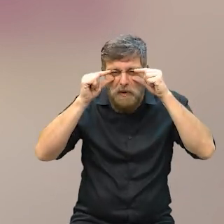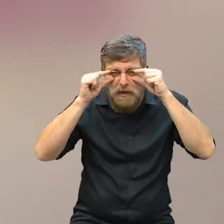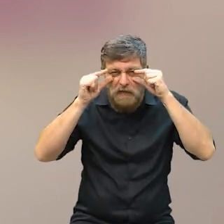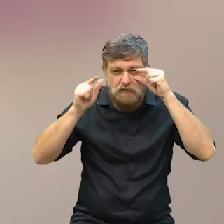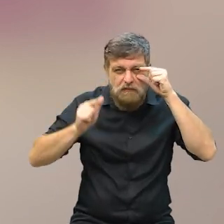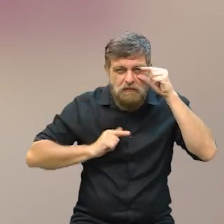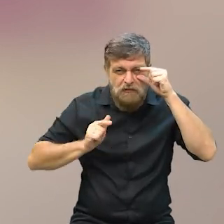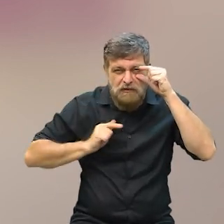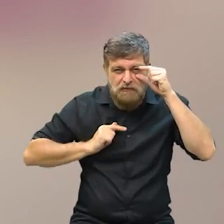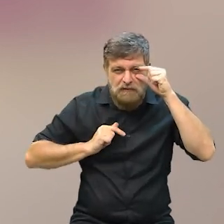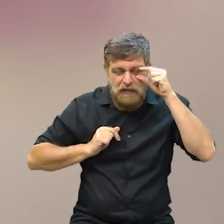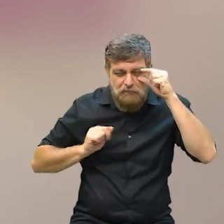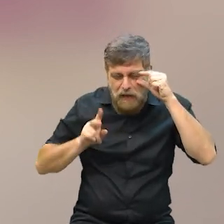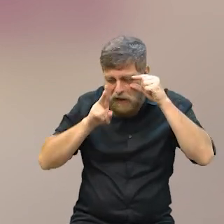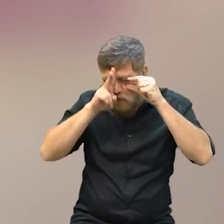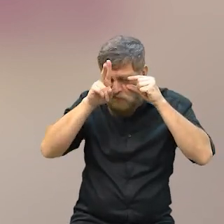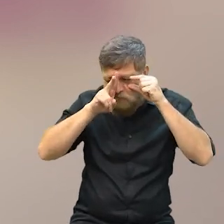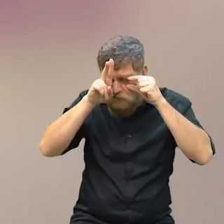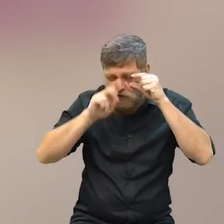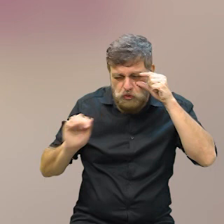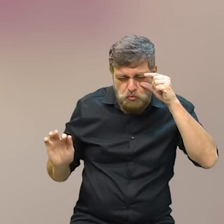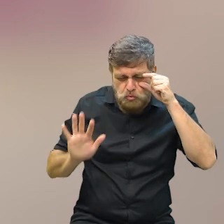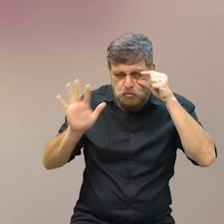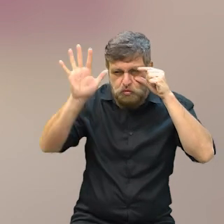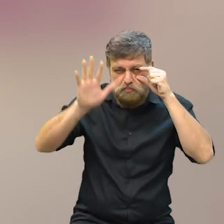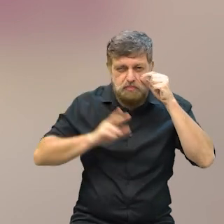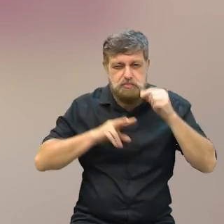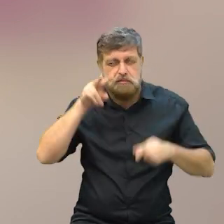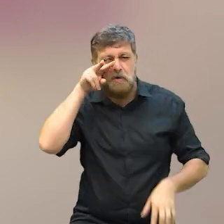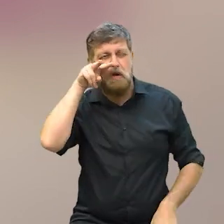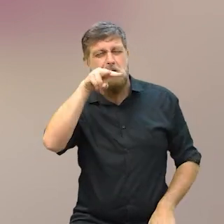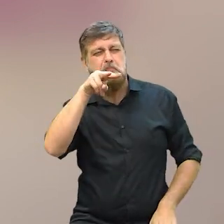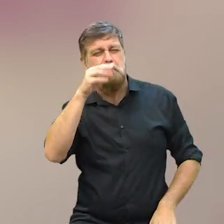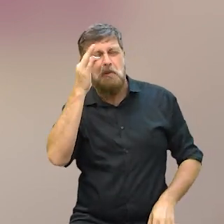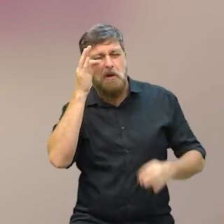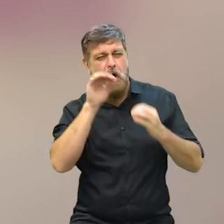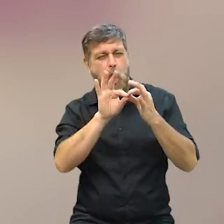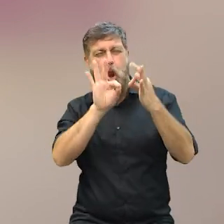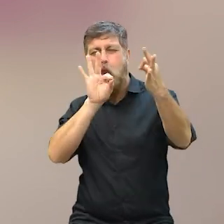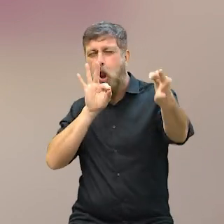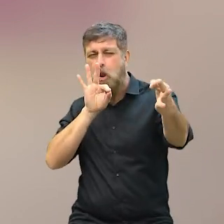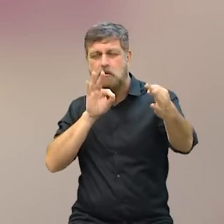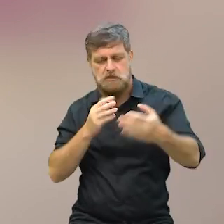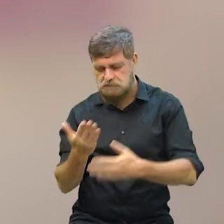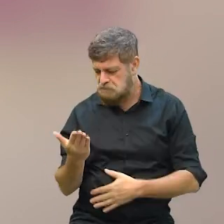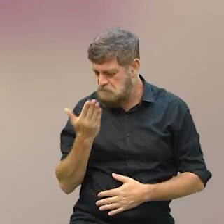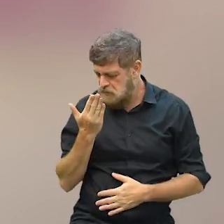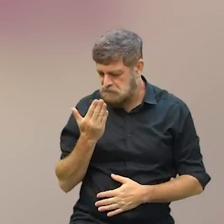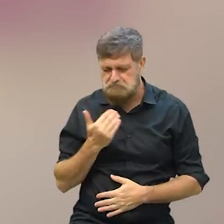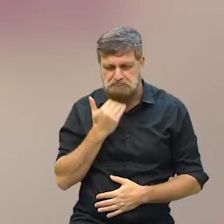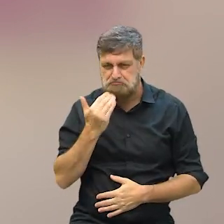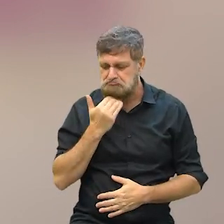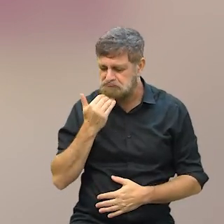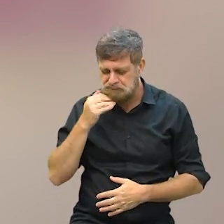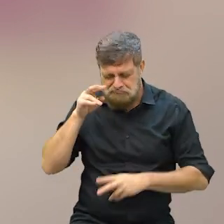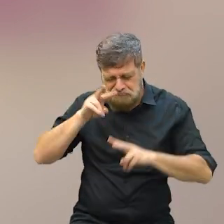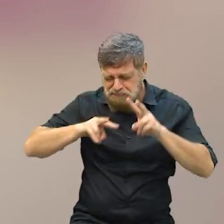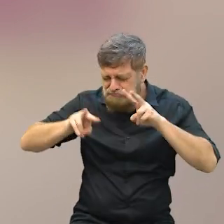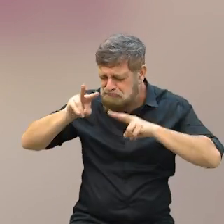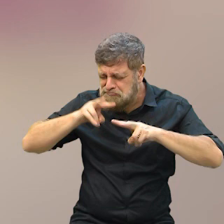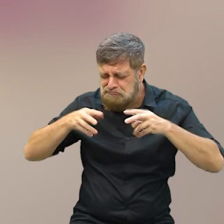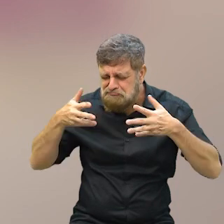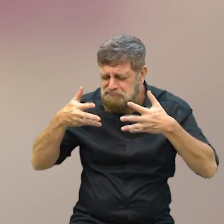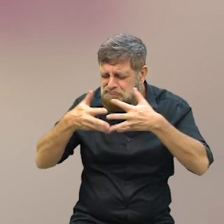uma hipermetropia muito alta. Quando é muito alta, a criança não enxerga nem de longe e nem de perto bem, né? E,